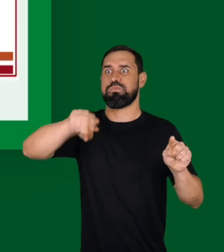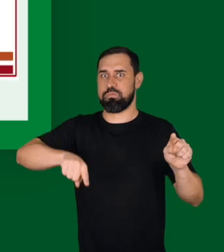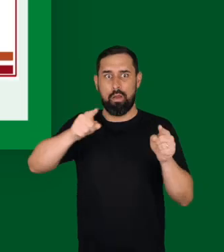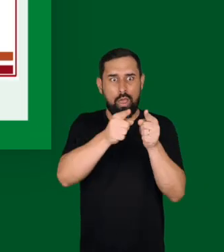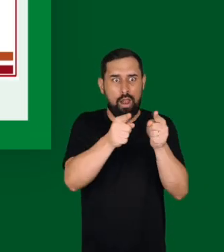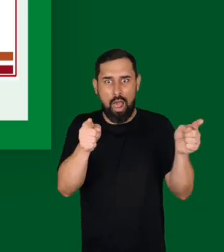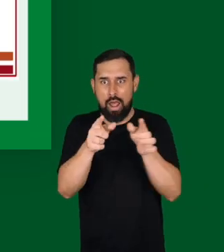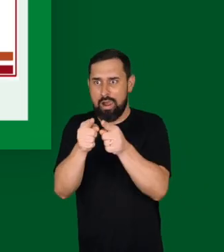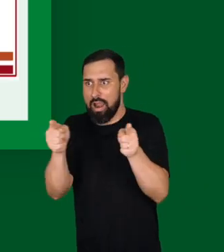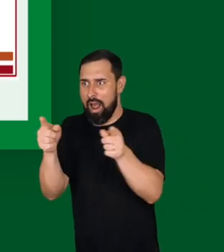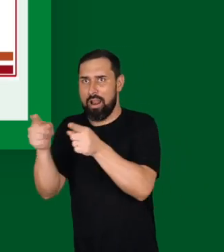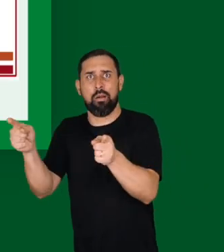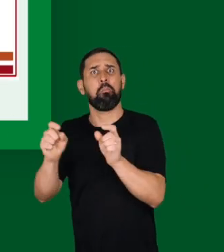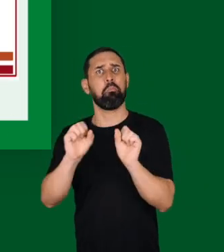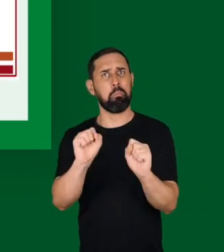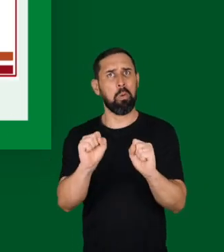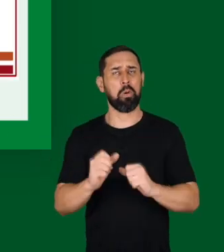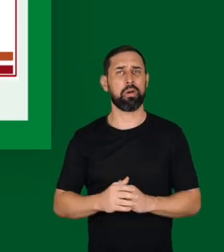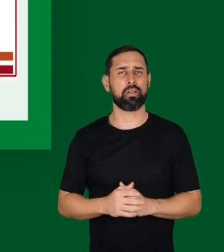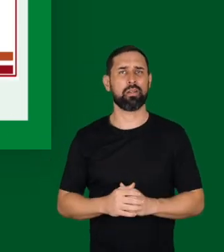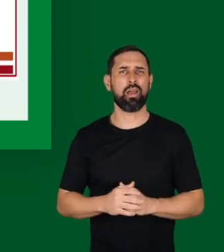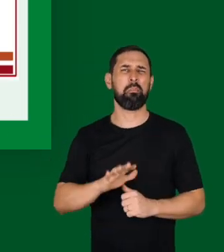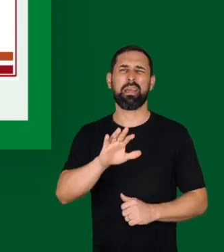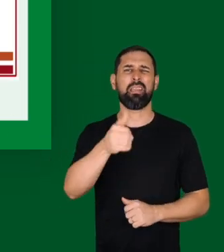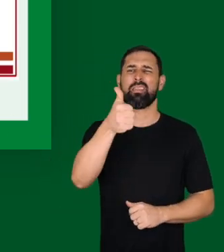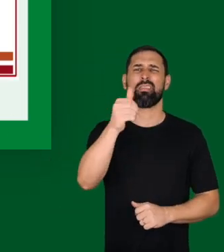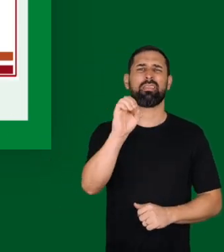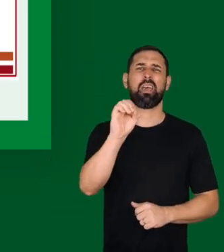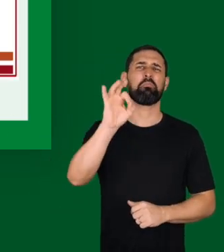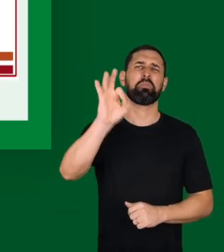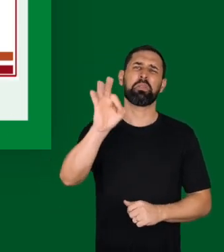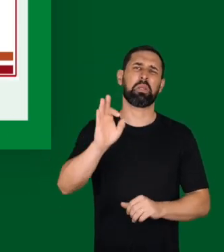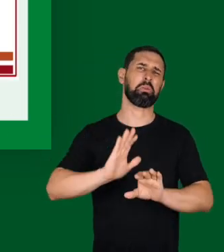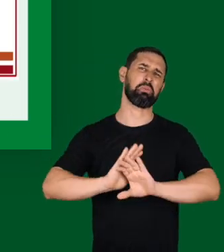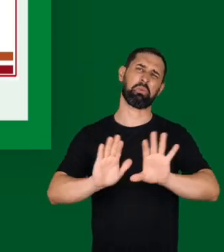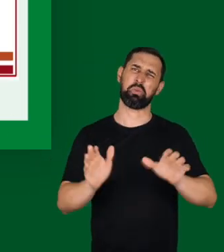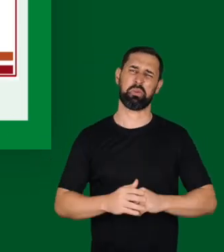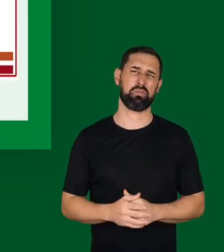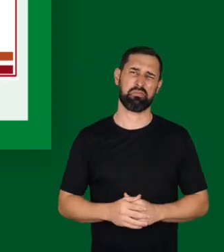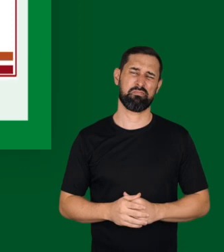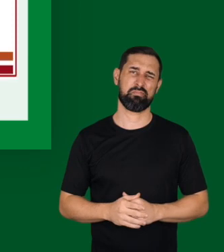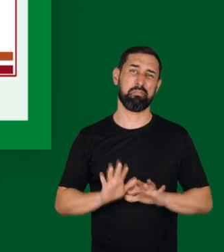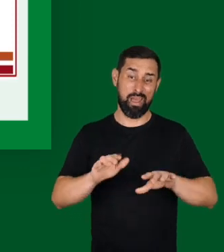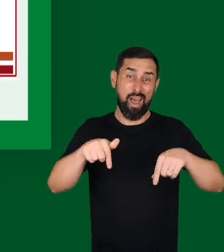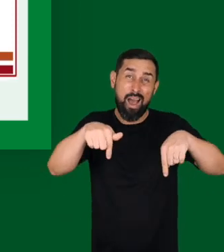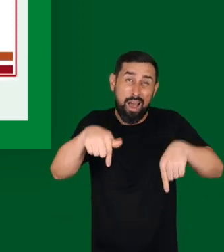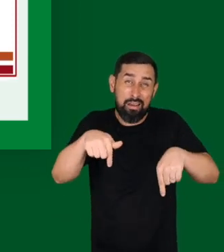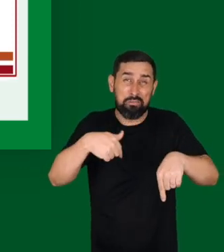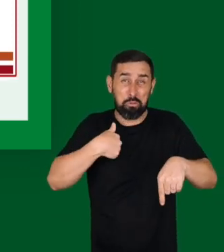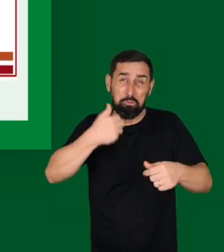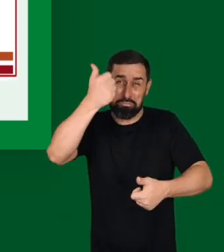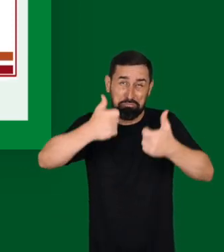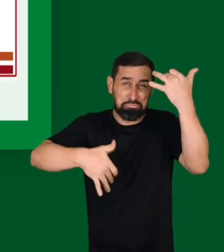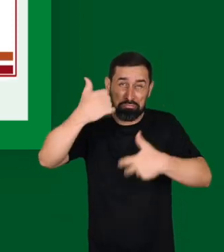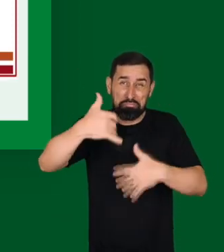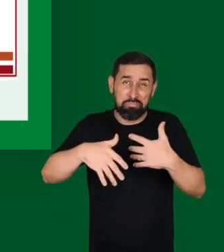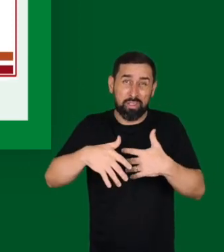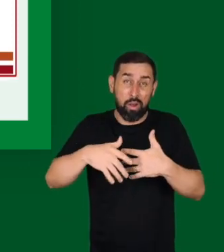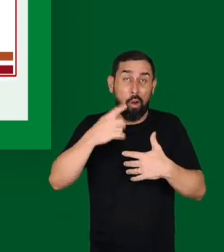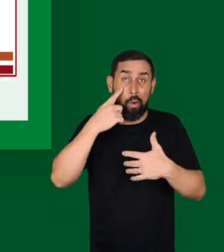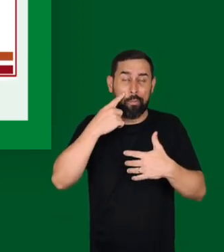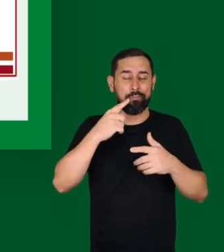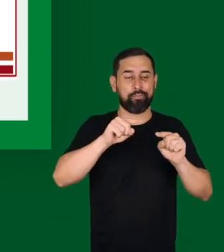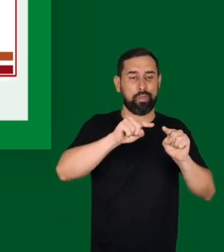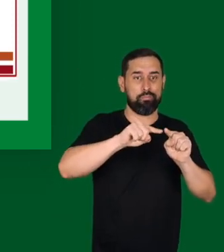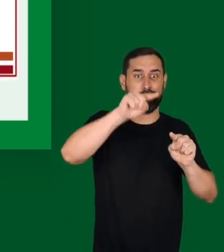ter um ritmo supraventricular com aberrância que ele pode ser alargado. Isso acontece em 10% das situações. Mas